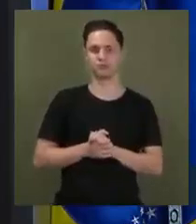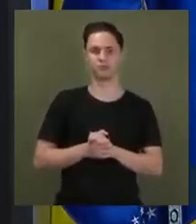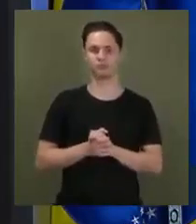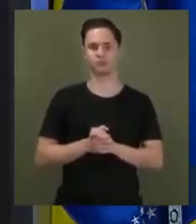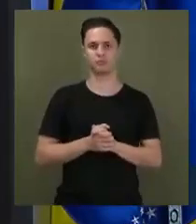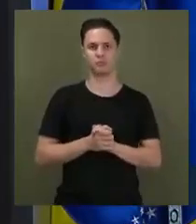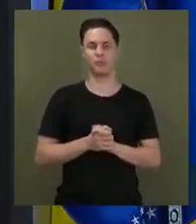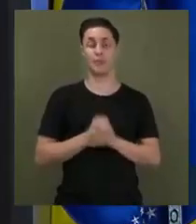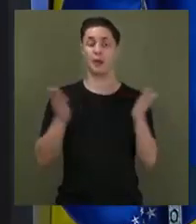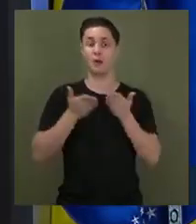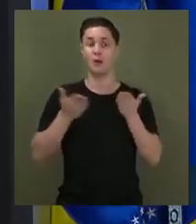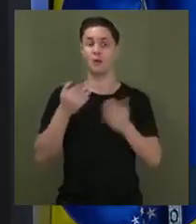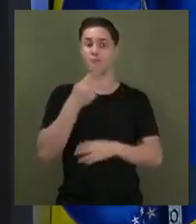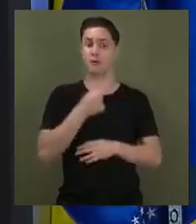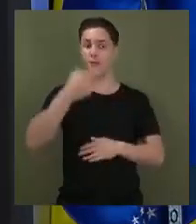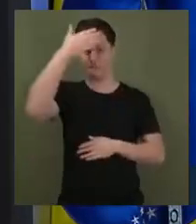Aqui, prova também